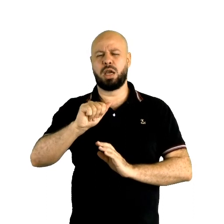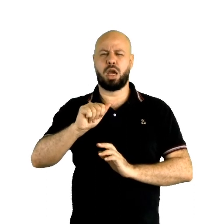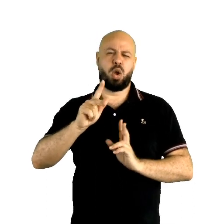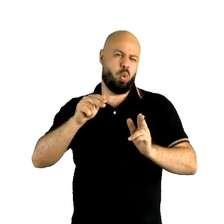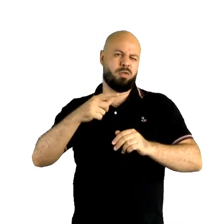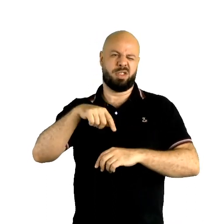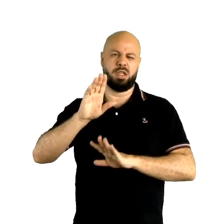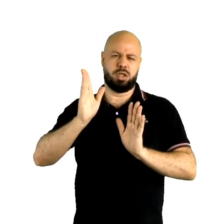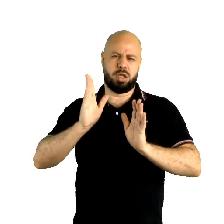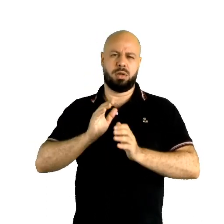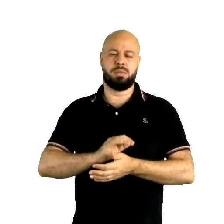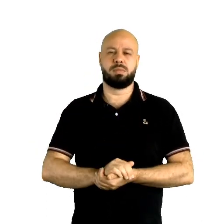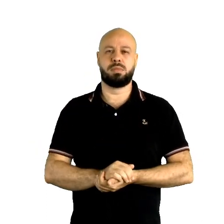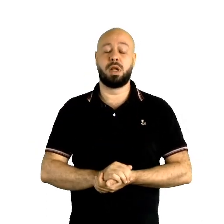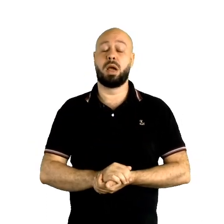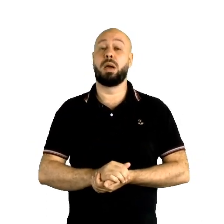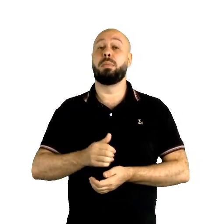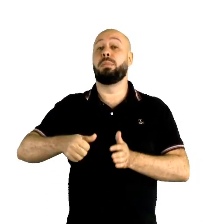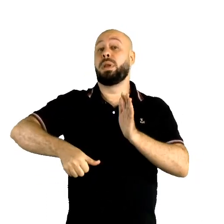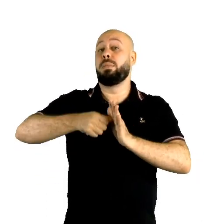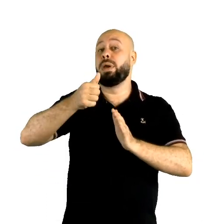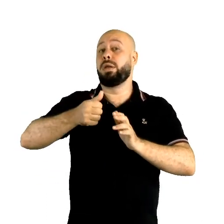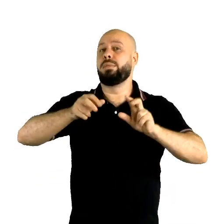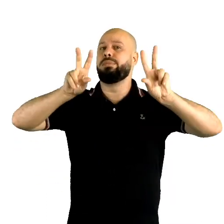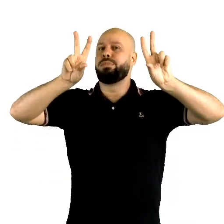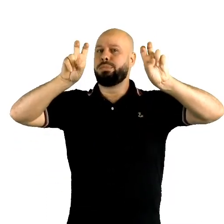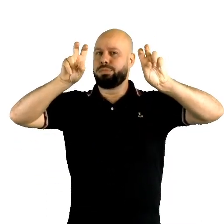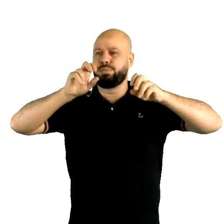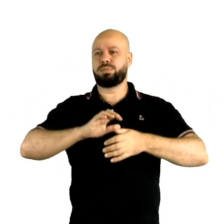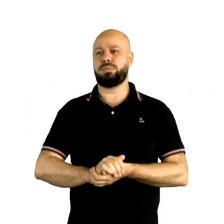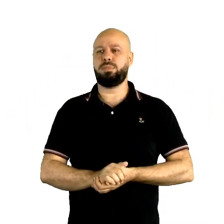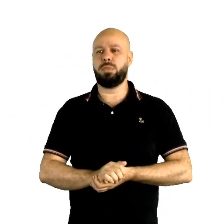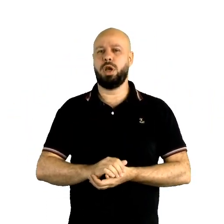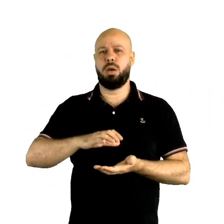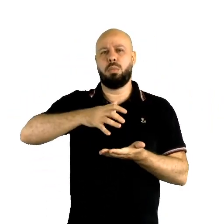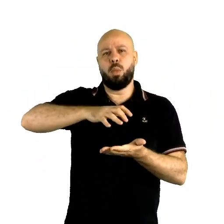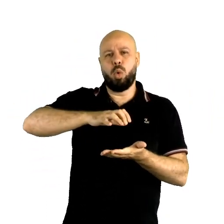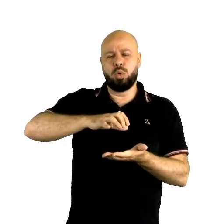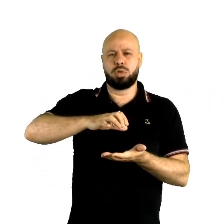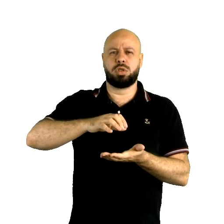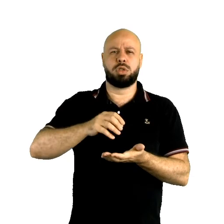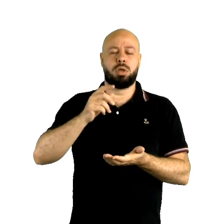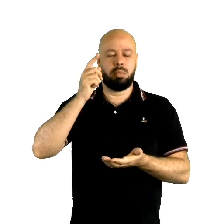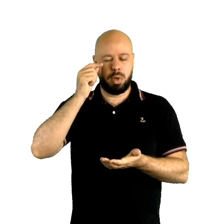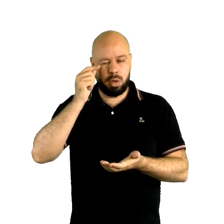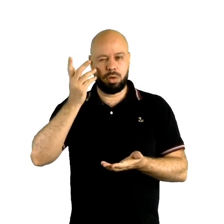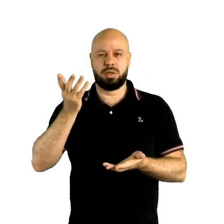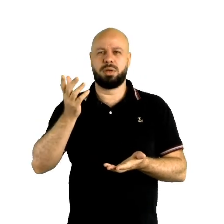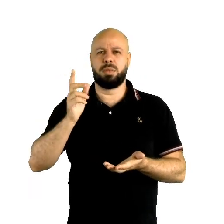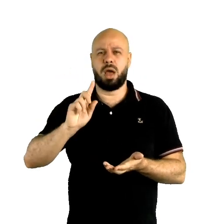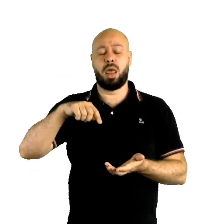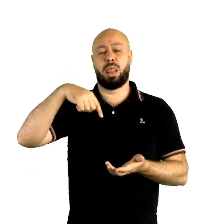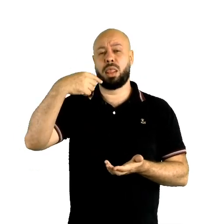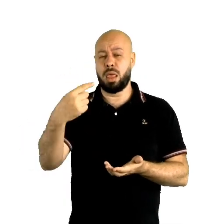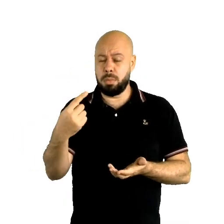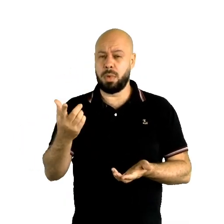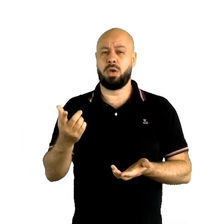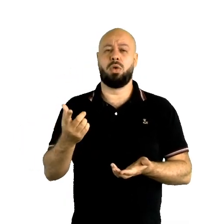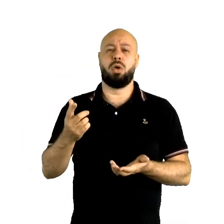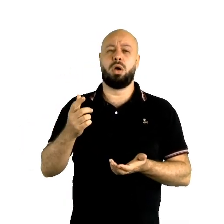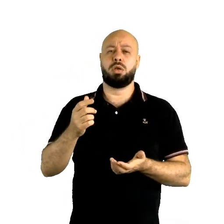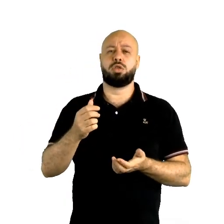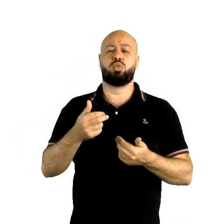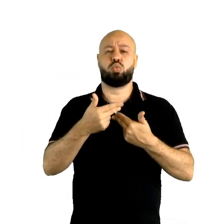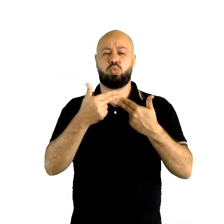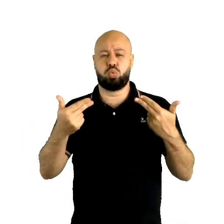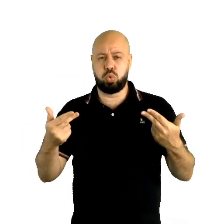Primeiro o título, tá lá, ó, mousse de maracujá. Depois vem os ingredientes. Você